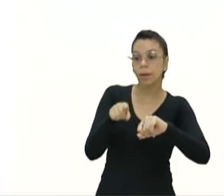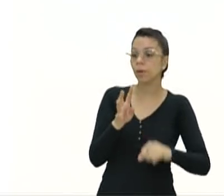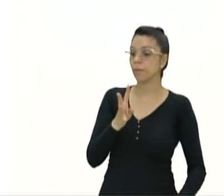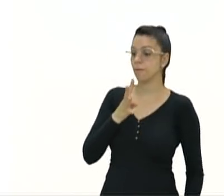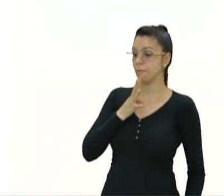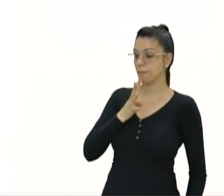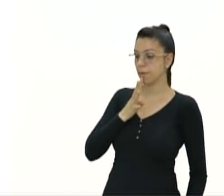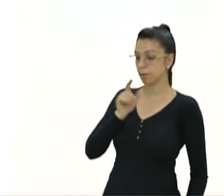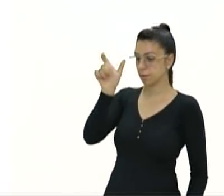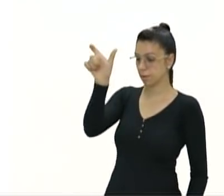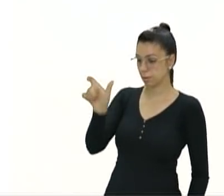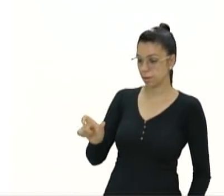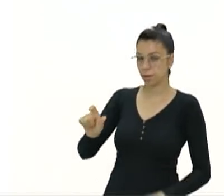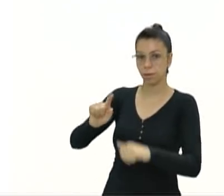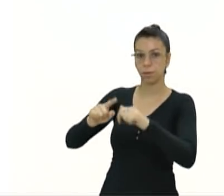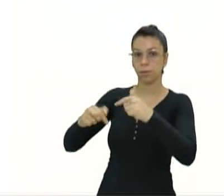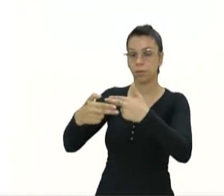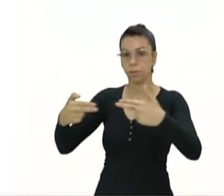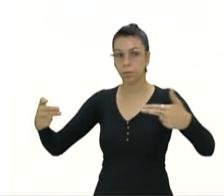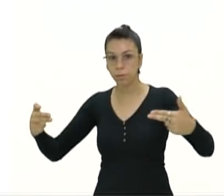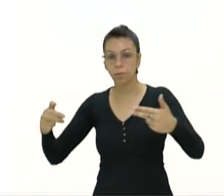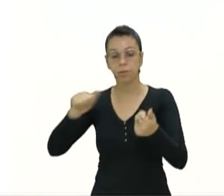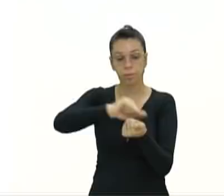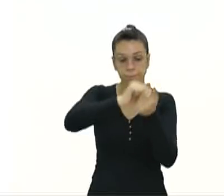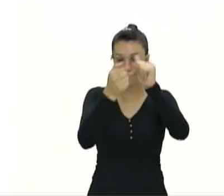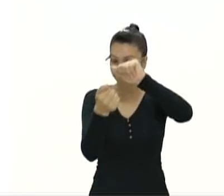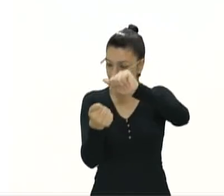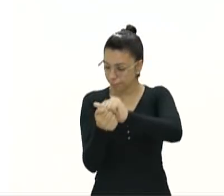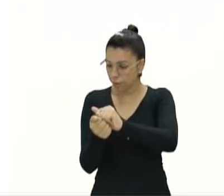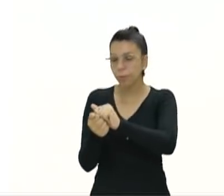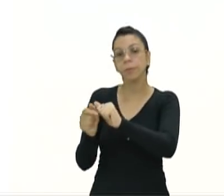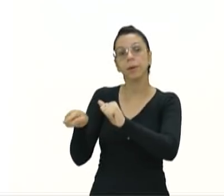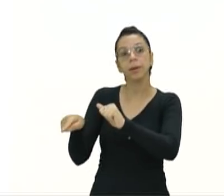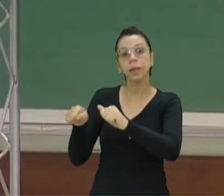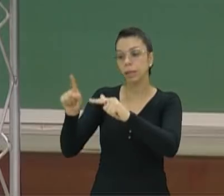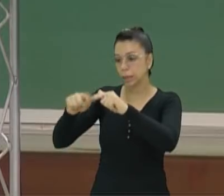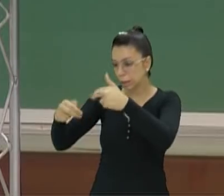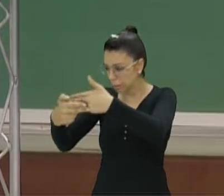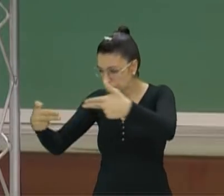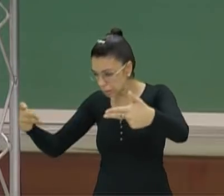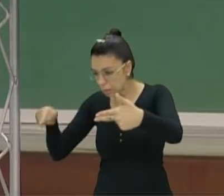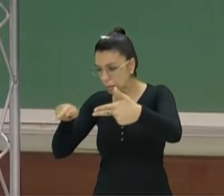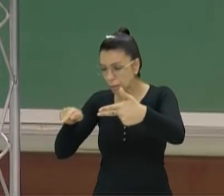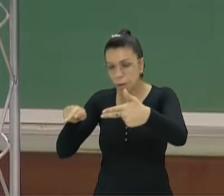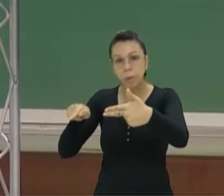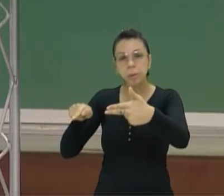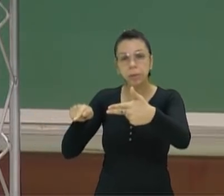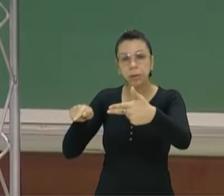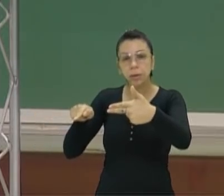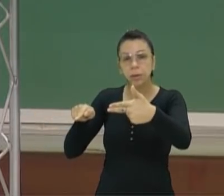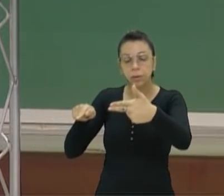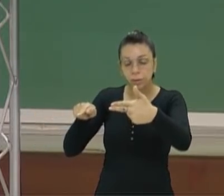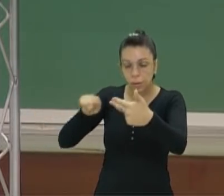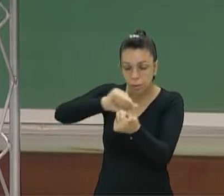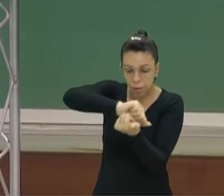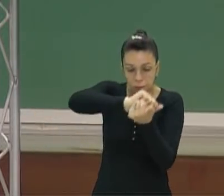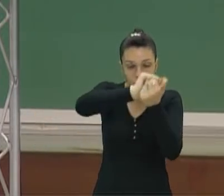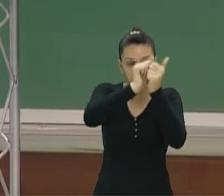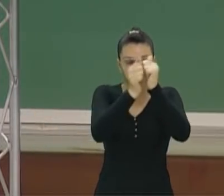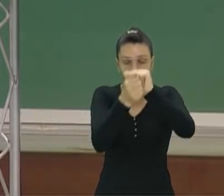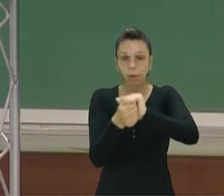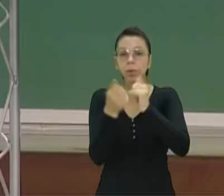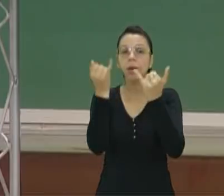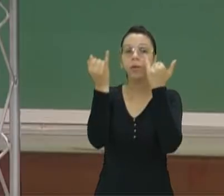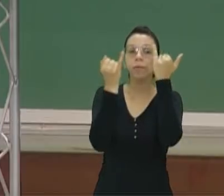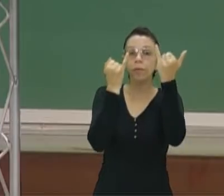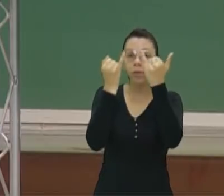sujeito, ele se apropria, ele transforma aquele objeto que é material, por exemplo, ou até mesmo outra informação, naquilo que vai ser